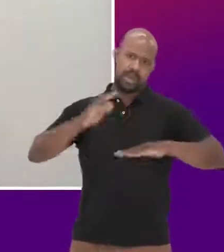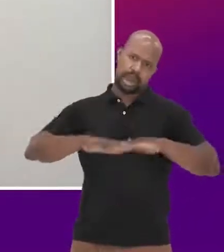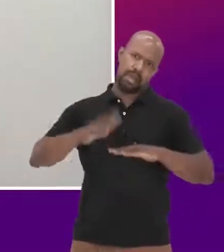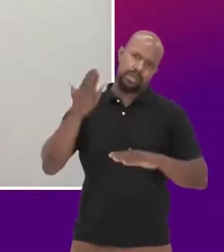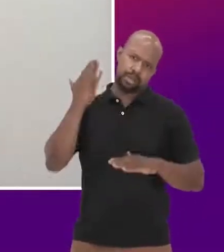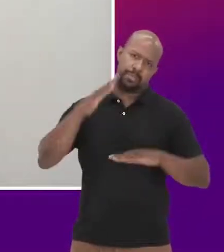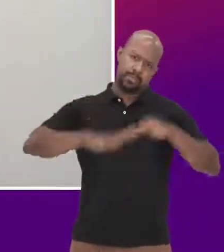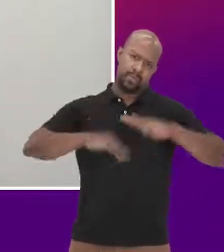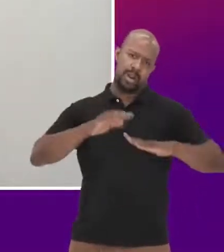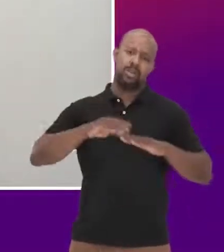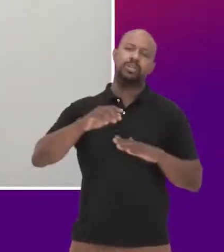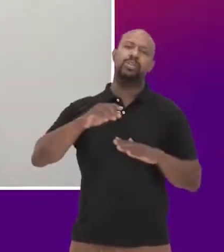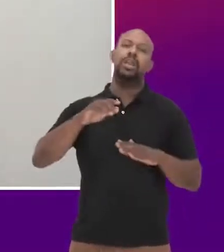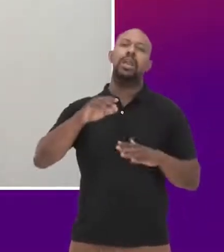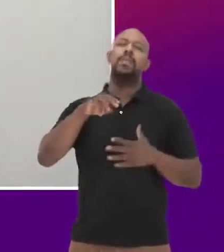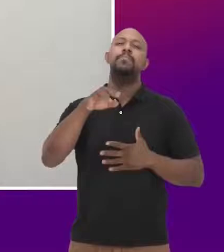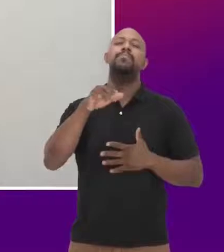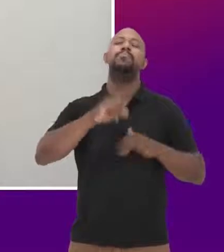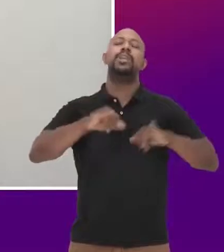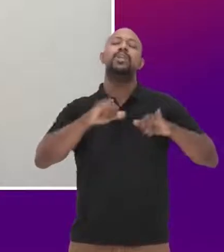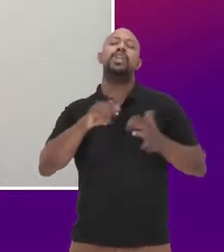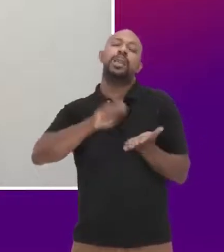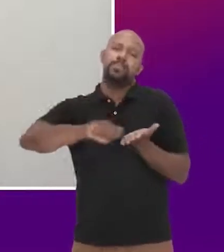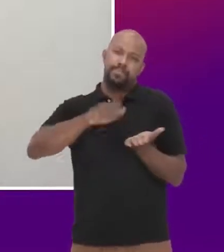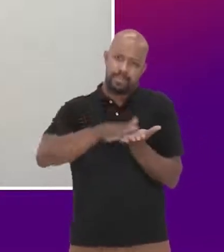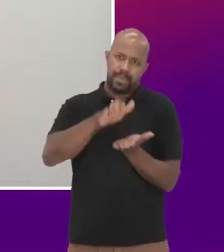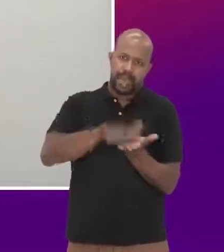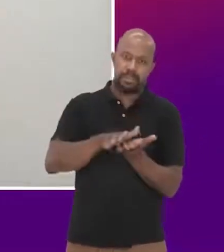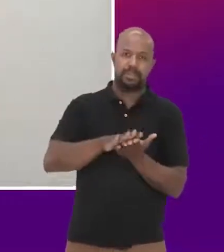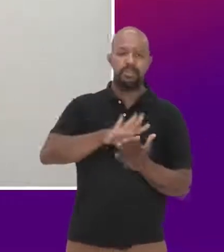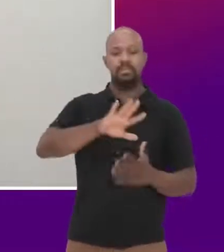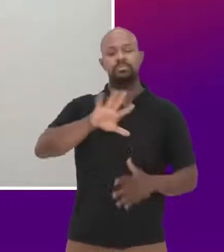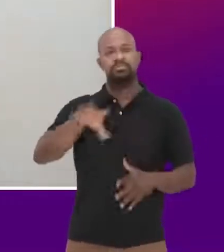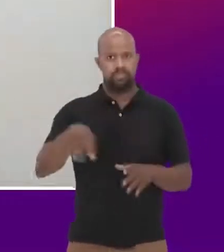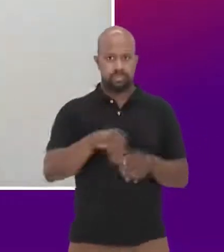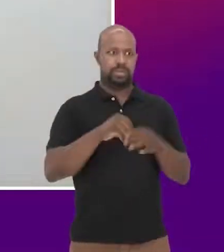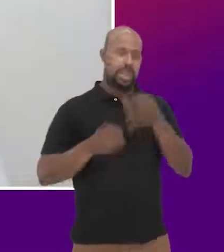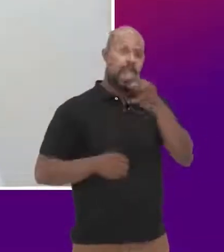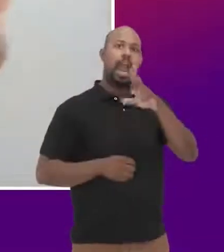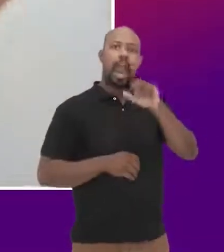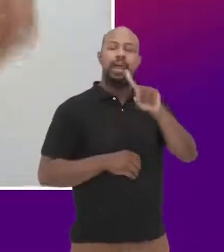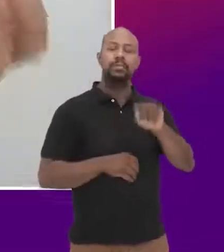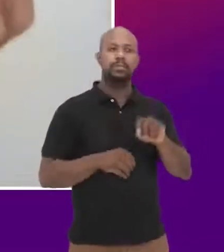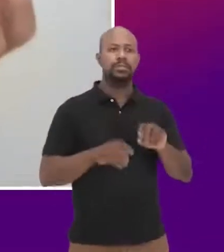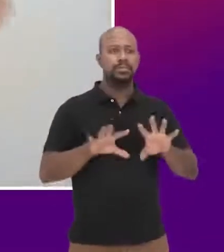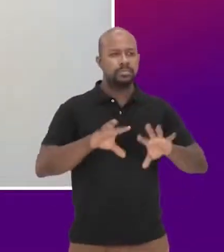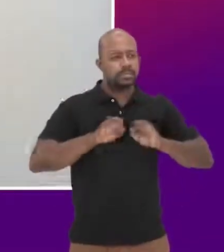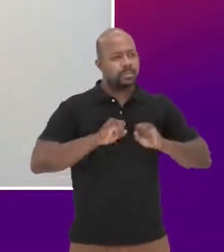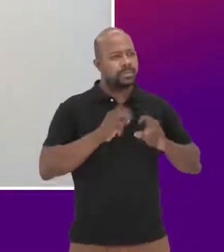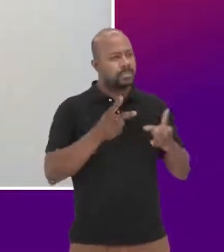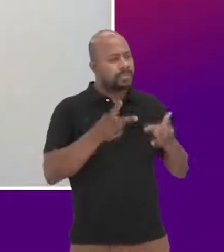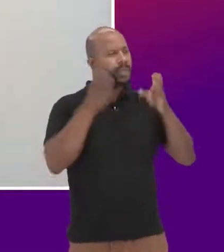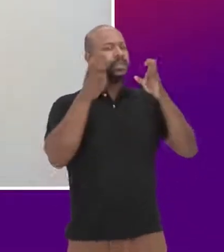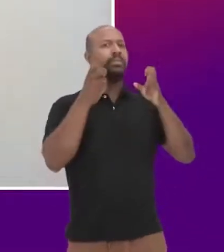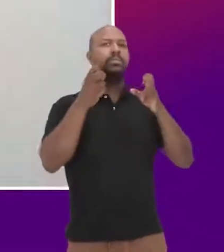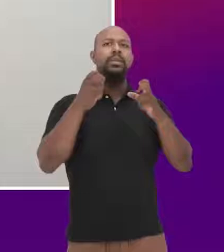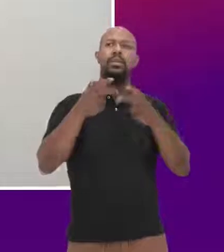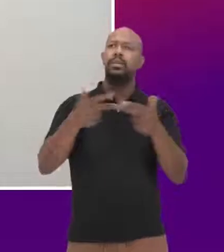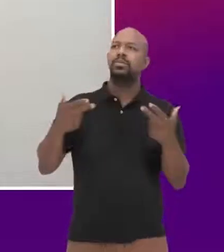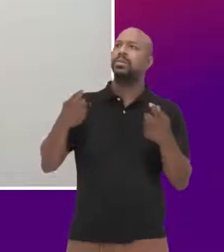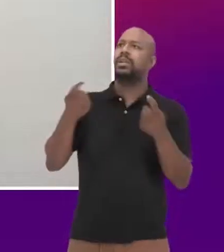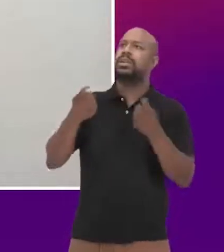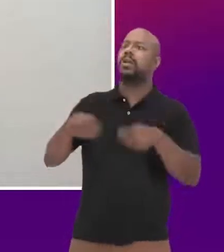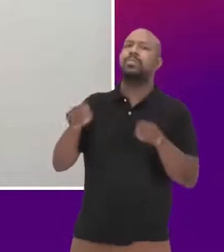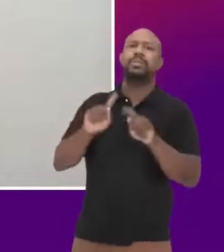impressa. Dentro dessa cultura de perceber que as coisas não